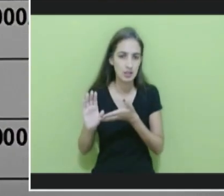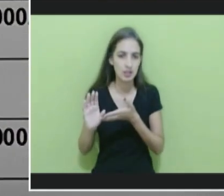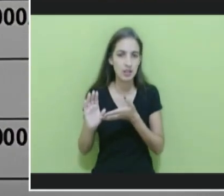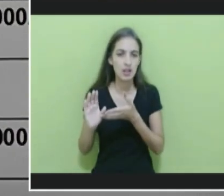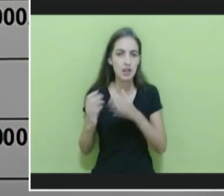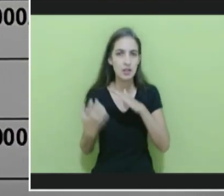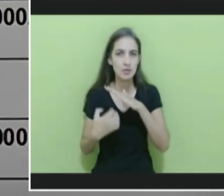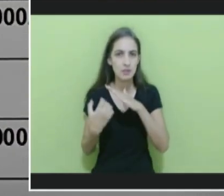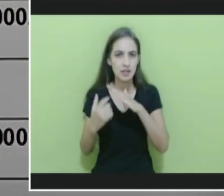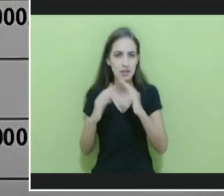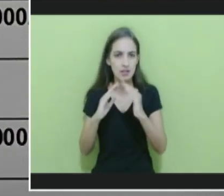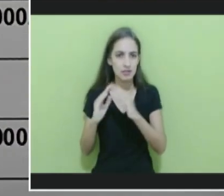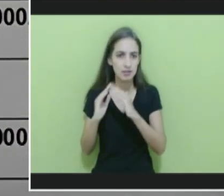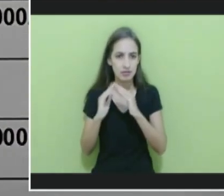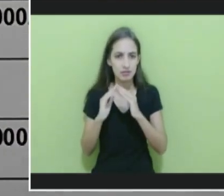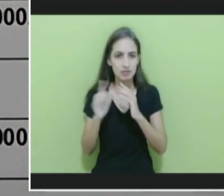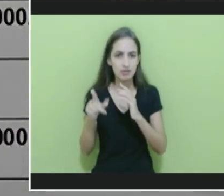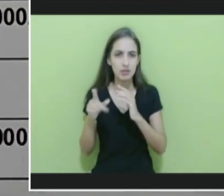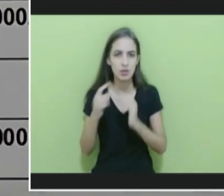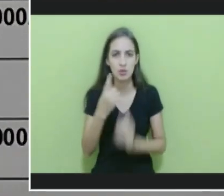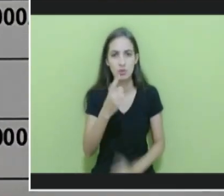1.207.500.